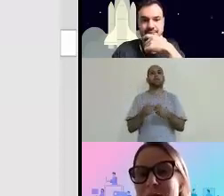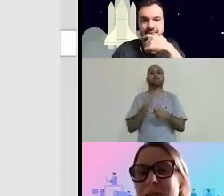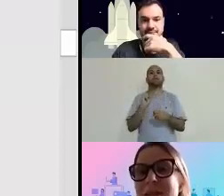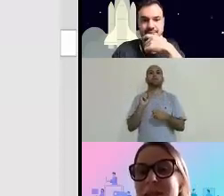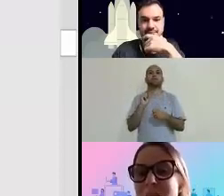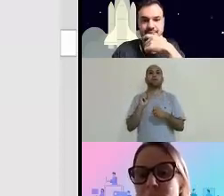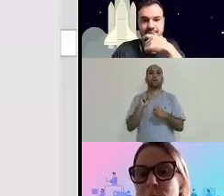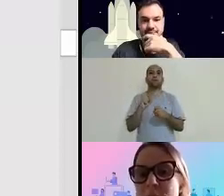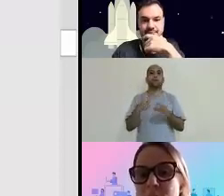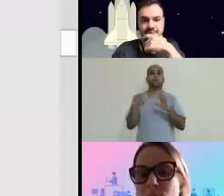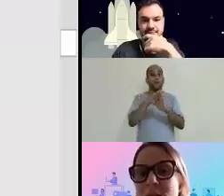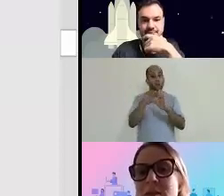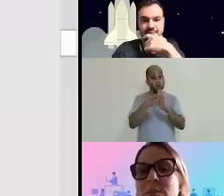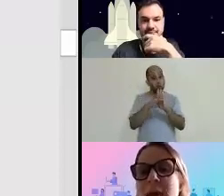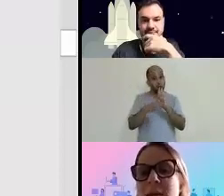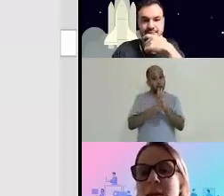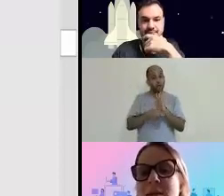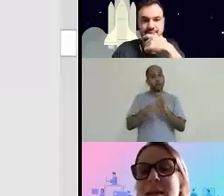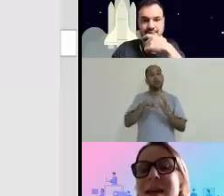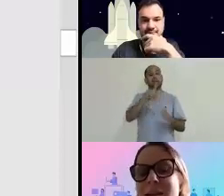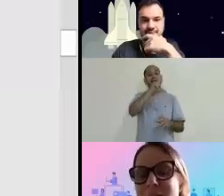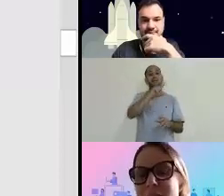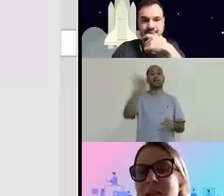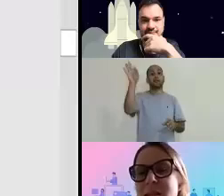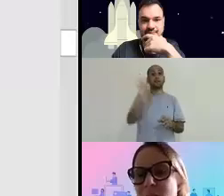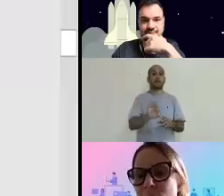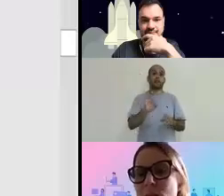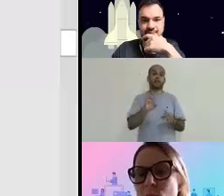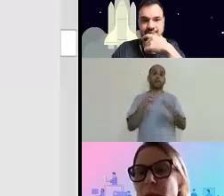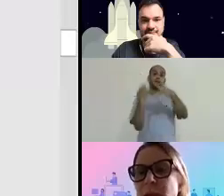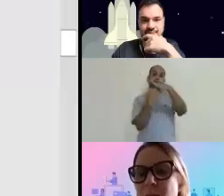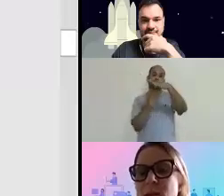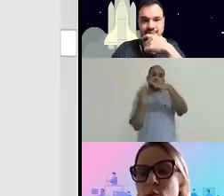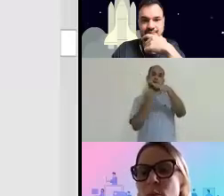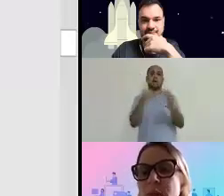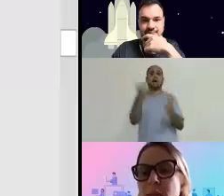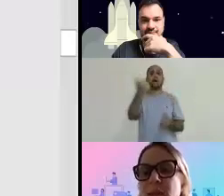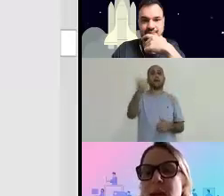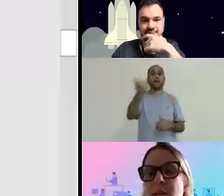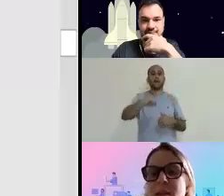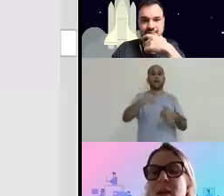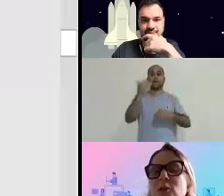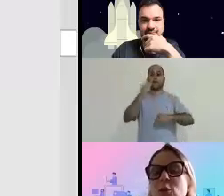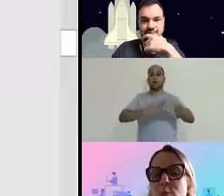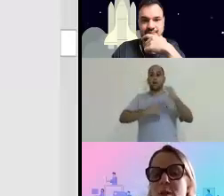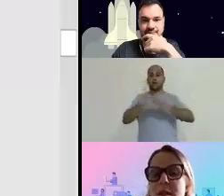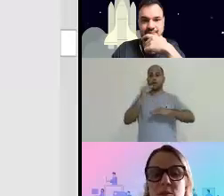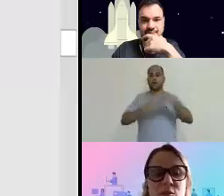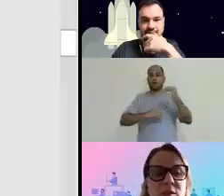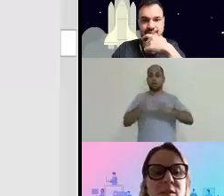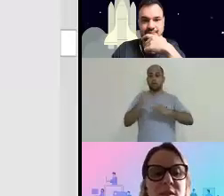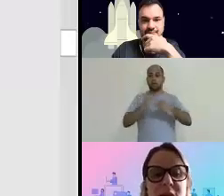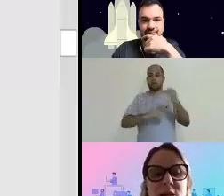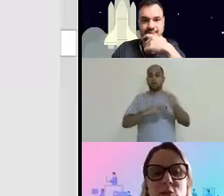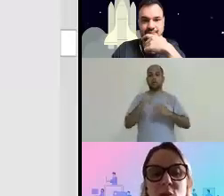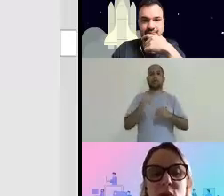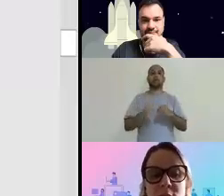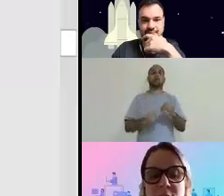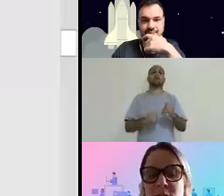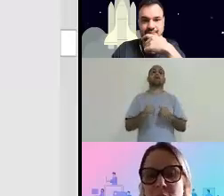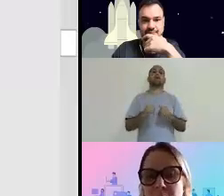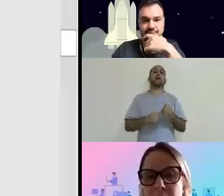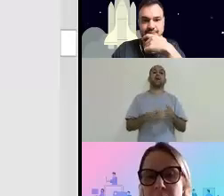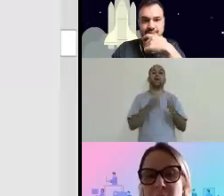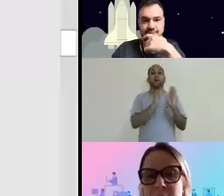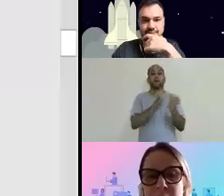nos programas que 100% das empresas, elas analisam as competências comportamentais nos processos de estágio